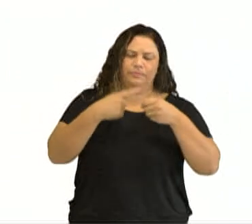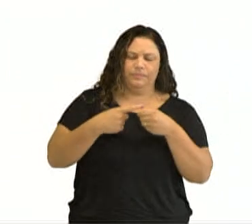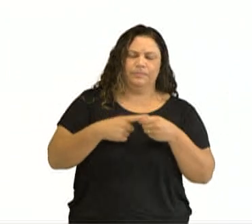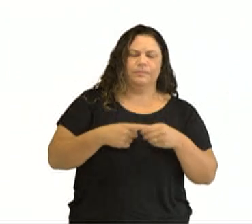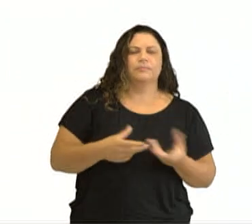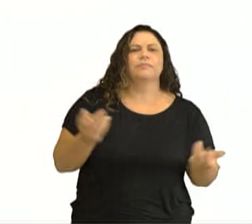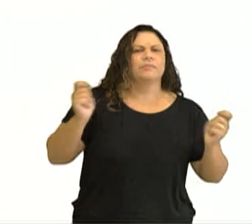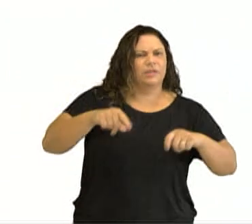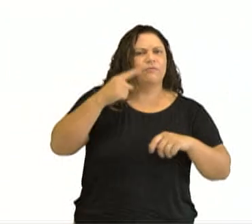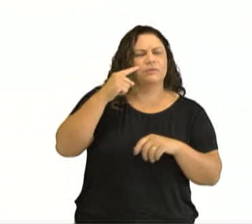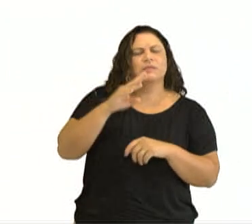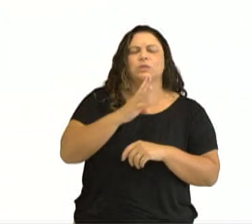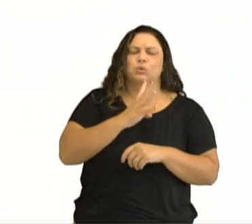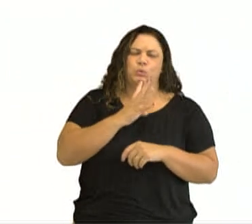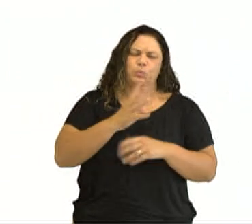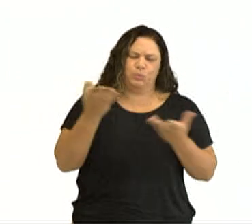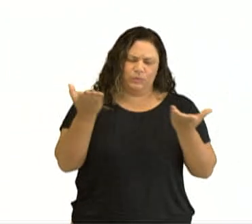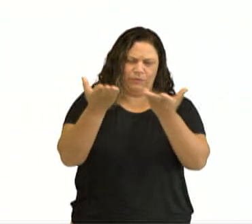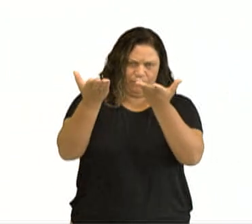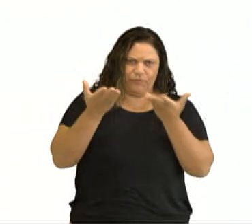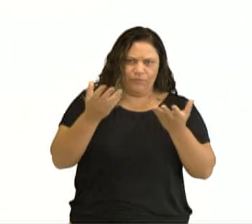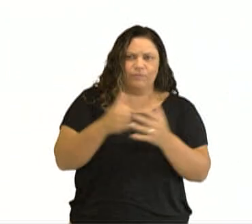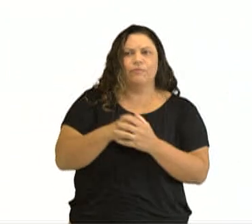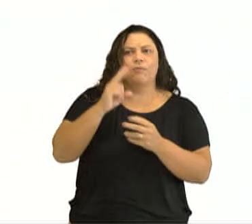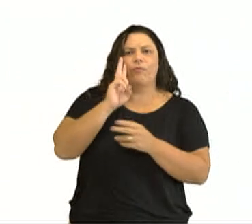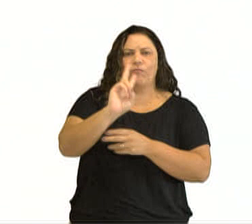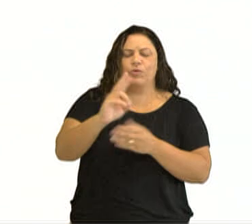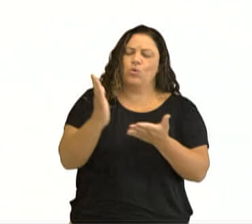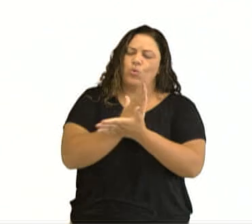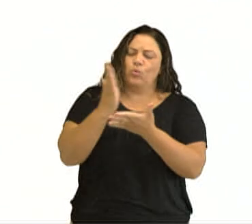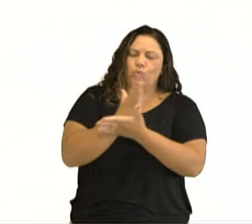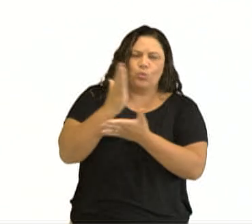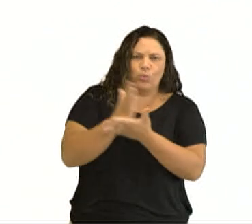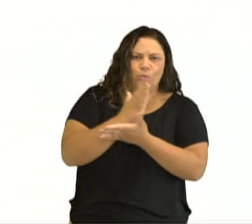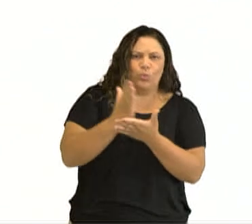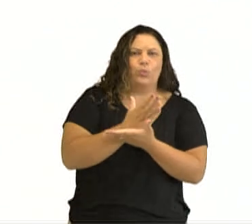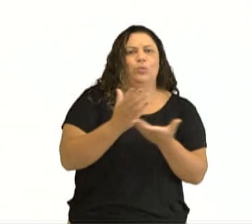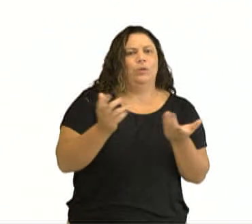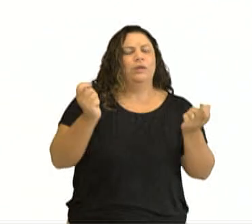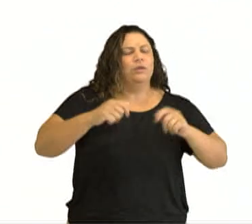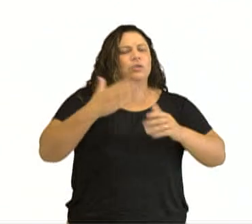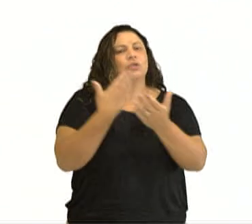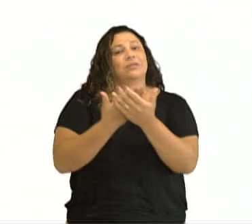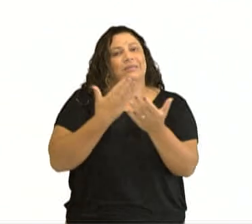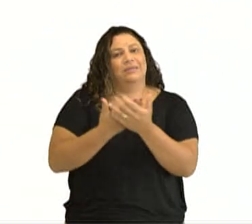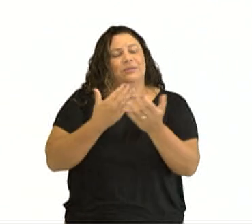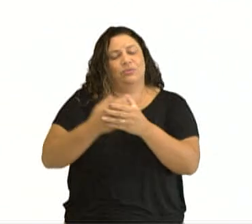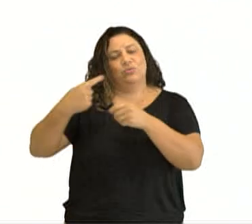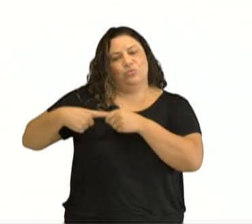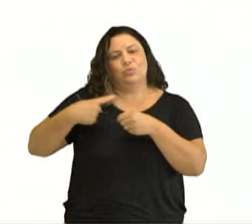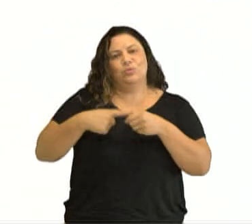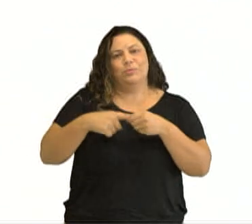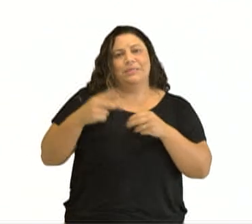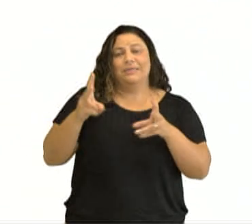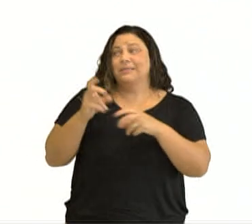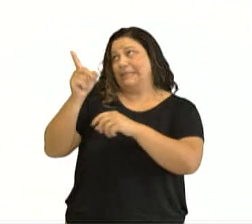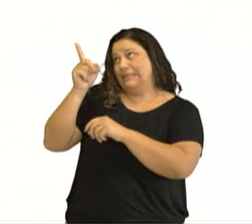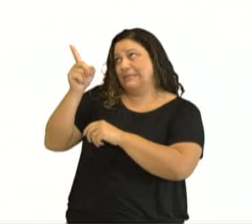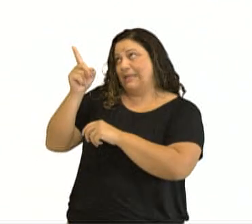que você já ouviu falar dessa cidade, né? Ou no teu livro didático, ou aí você já estudou sobre essa cidade. É uma